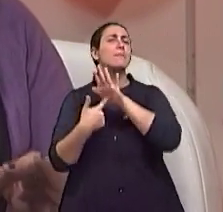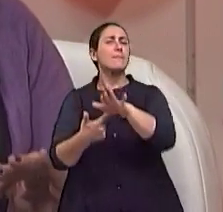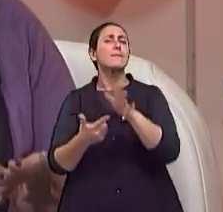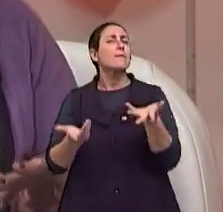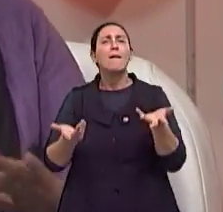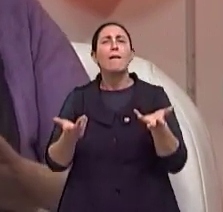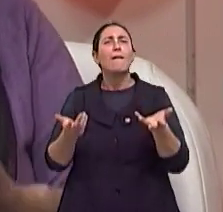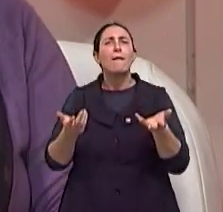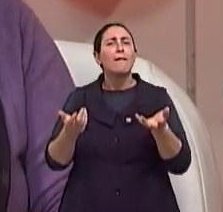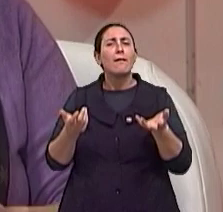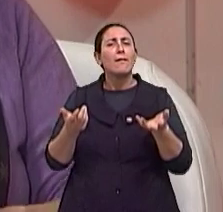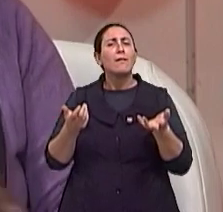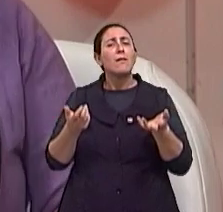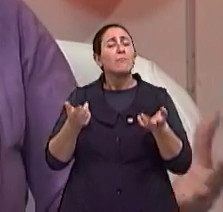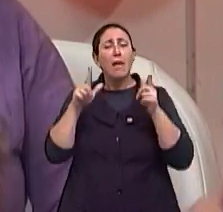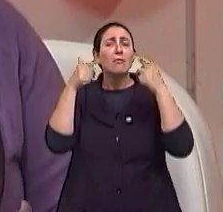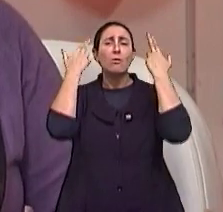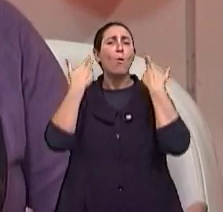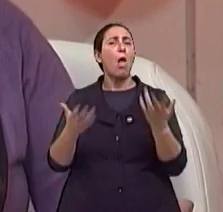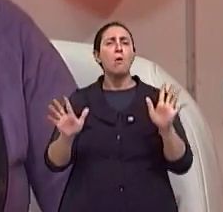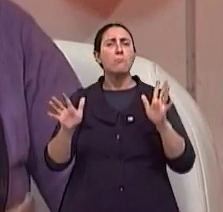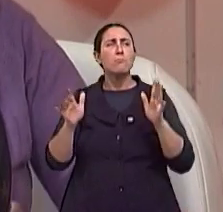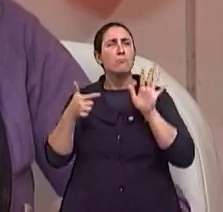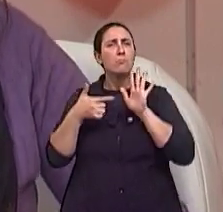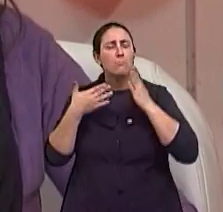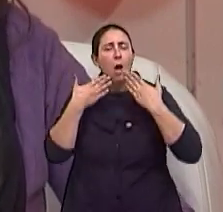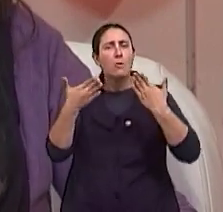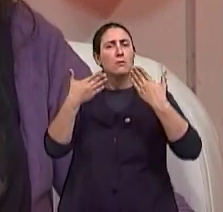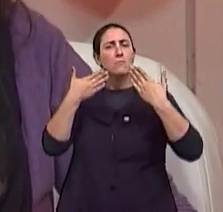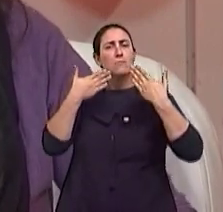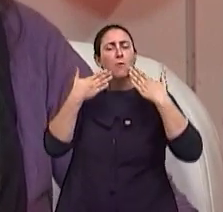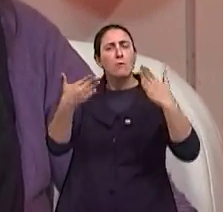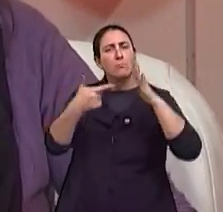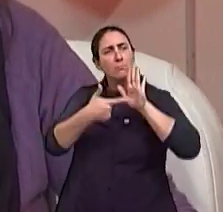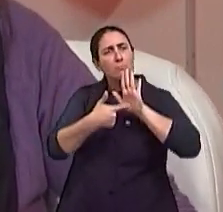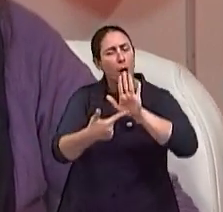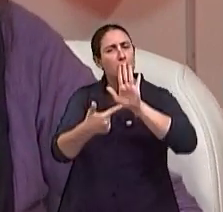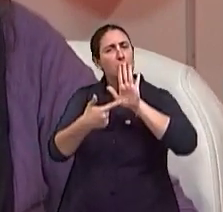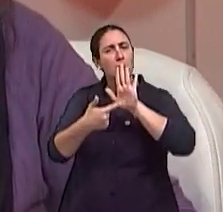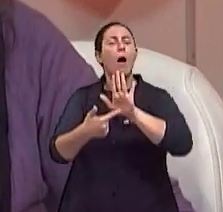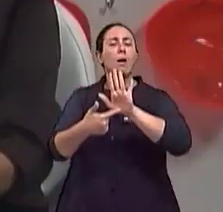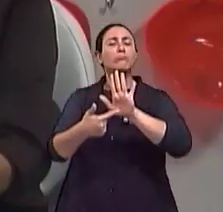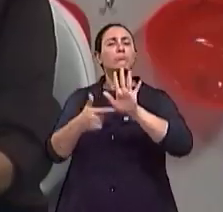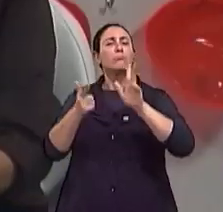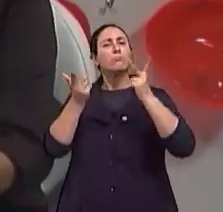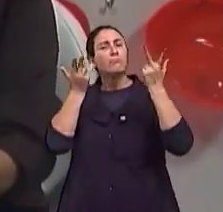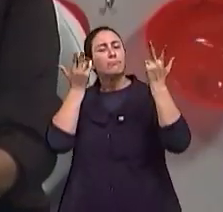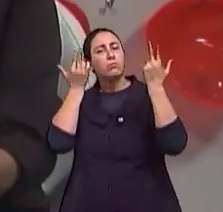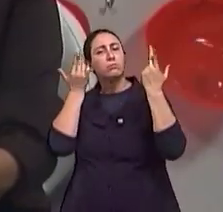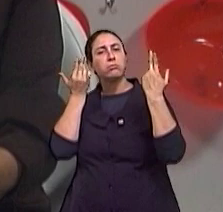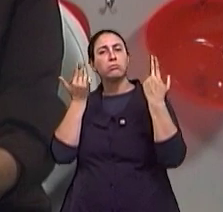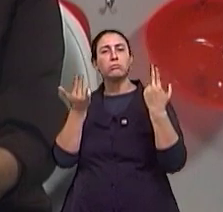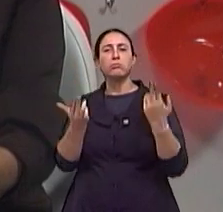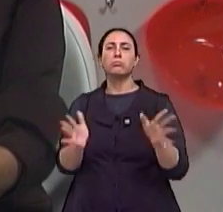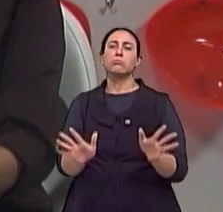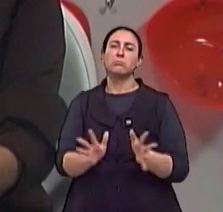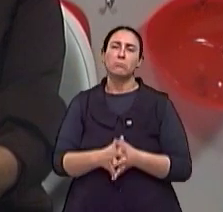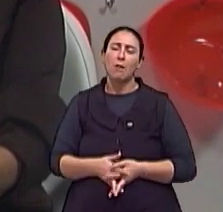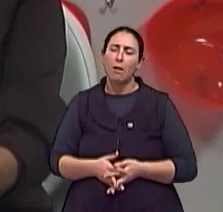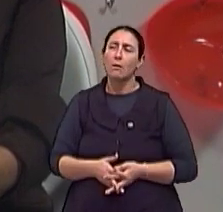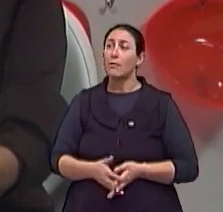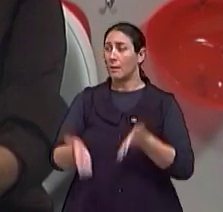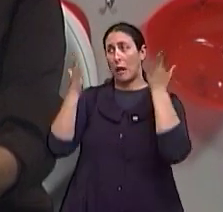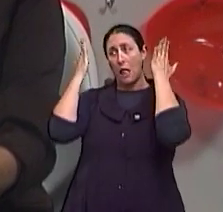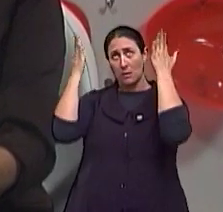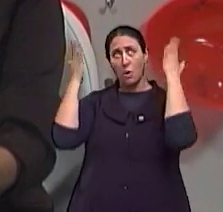se torne tão natural quanto... uma relação heterossexual. Graças a Deus, estamos no começo do terceiro